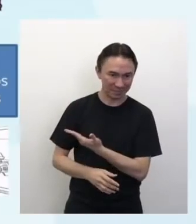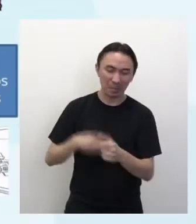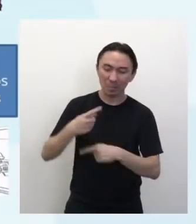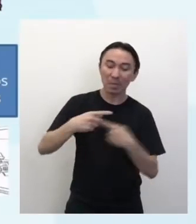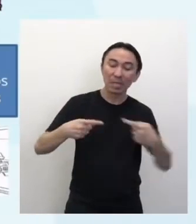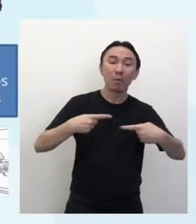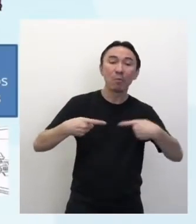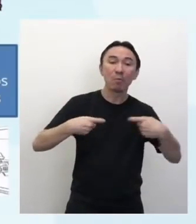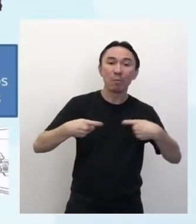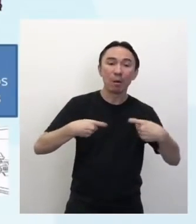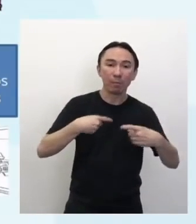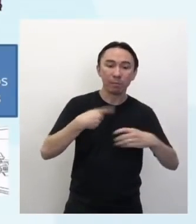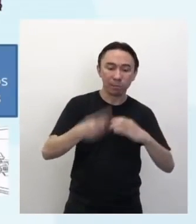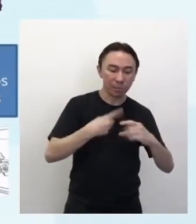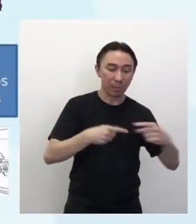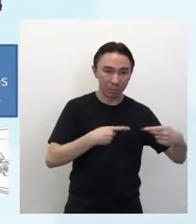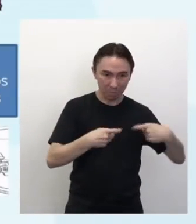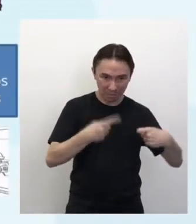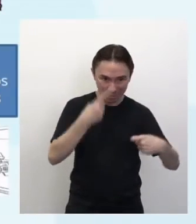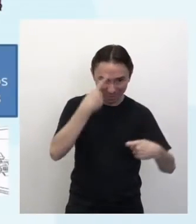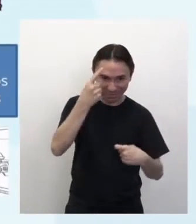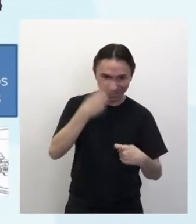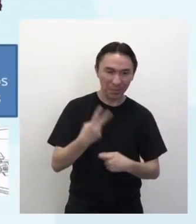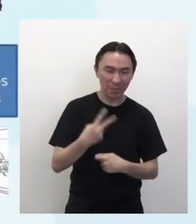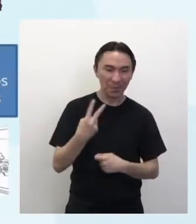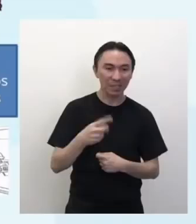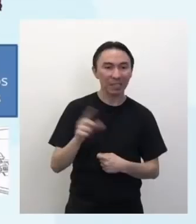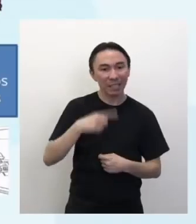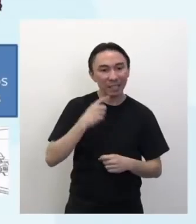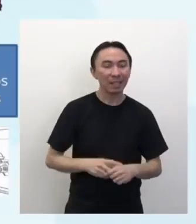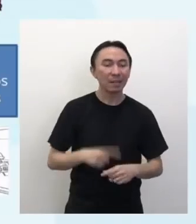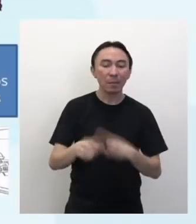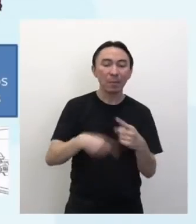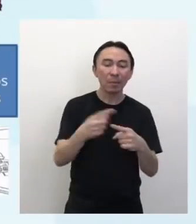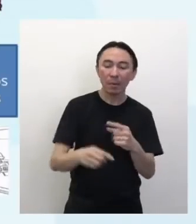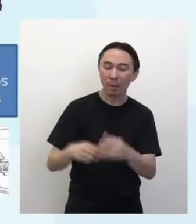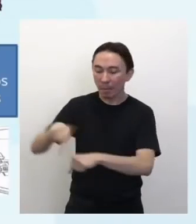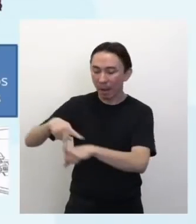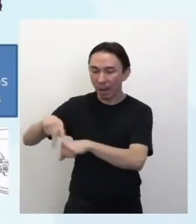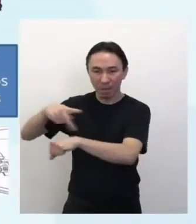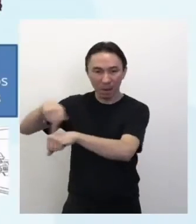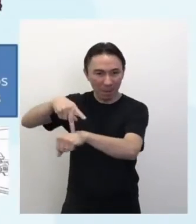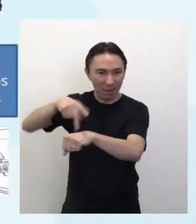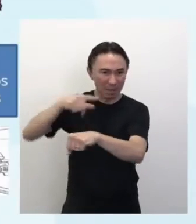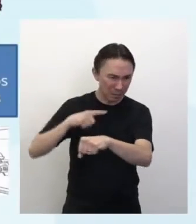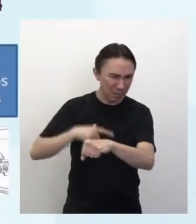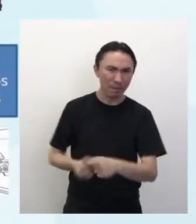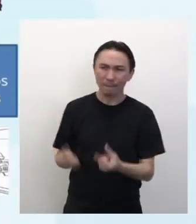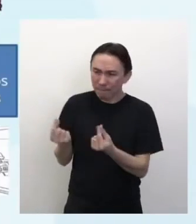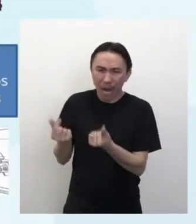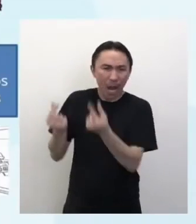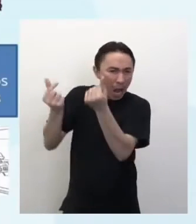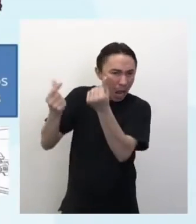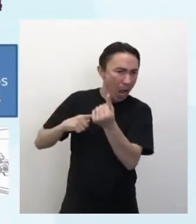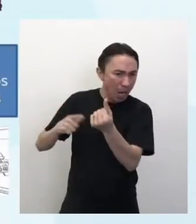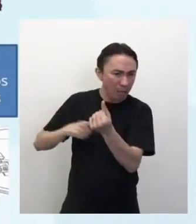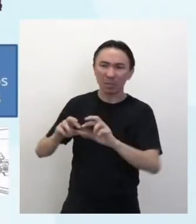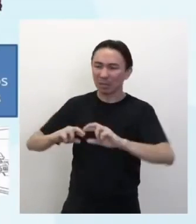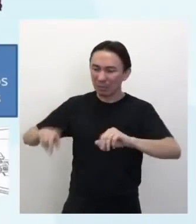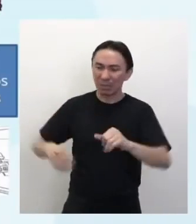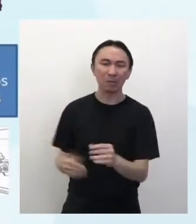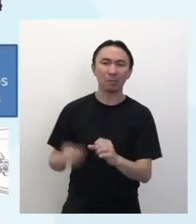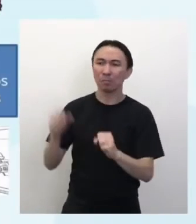era a relação entre países desenvolvidos, que forneciam produtos industrializados, capitais,